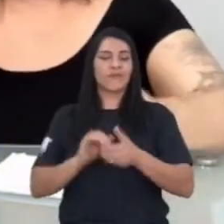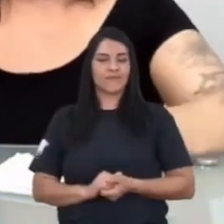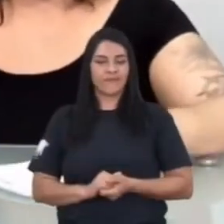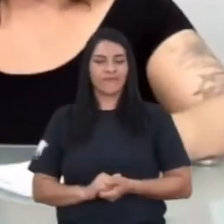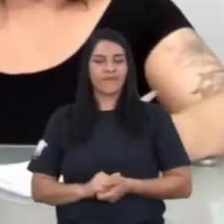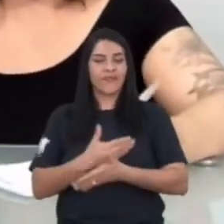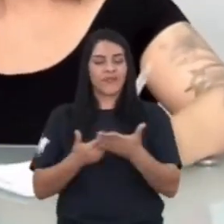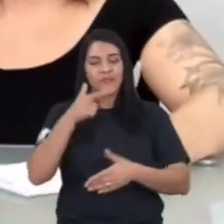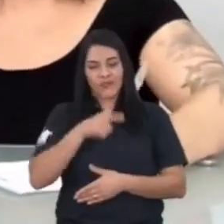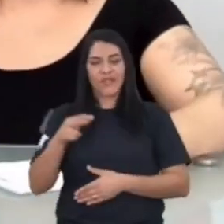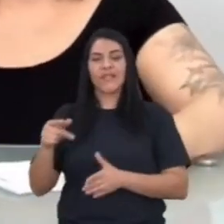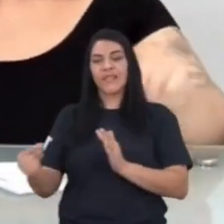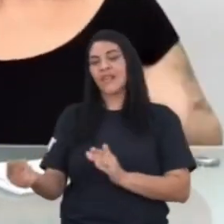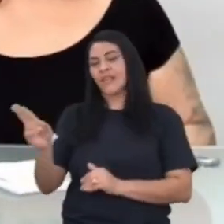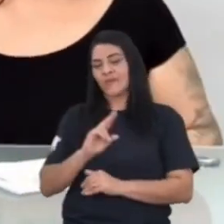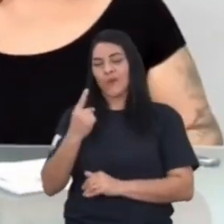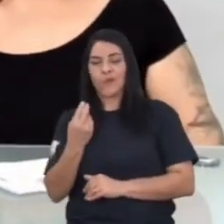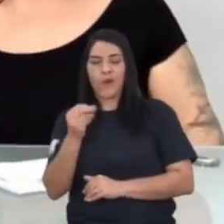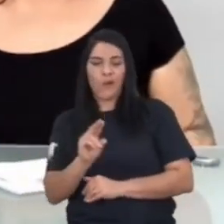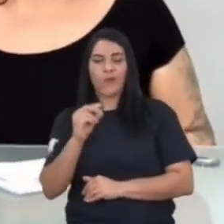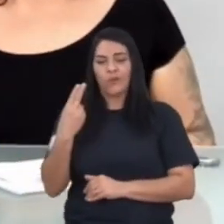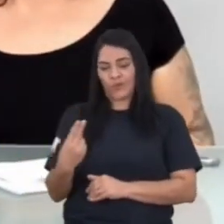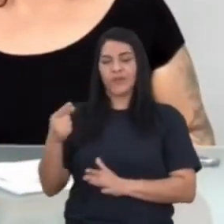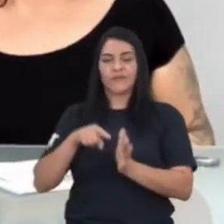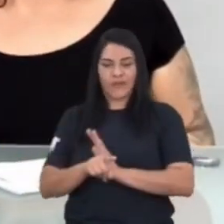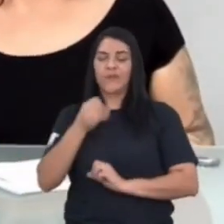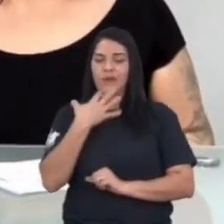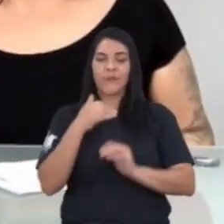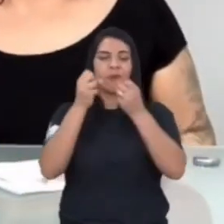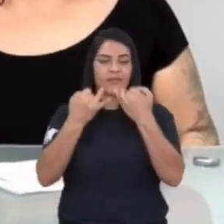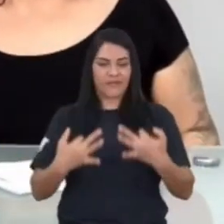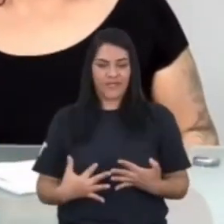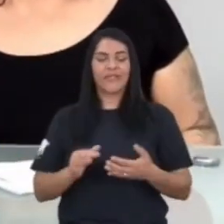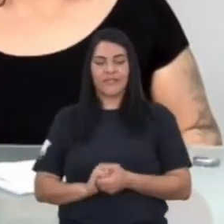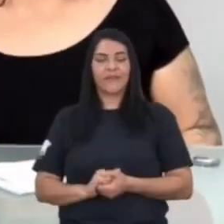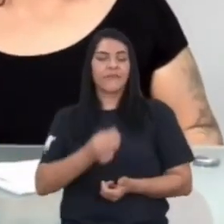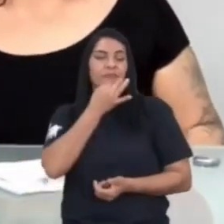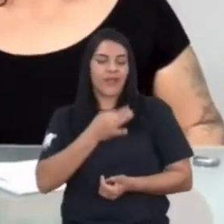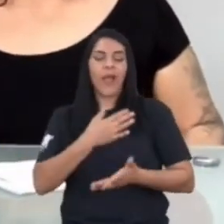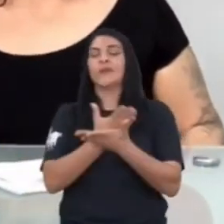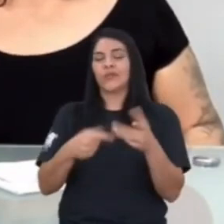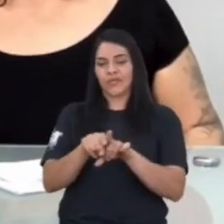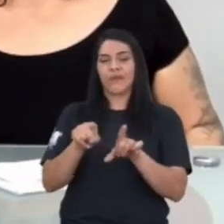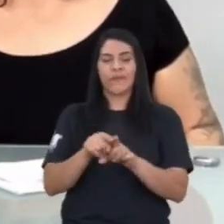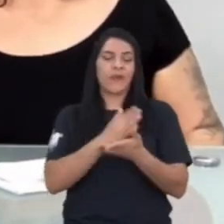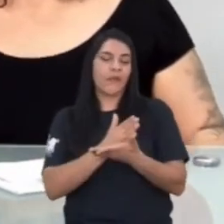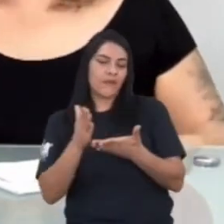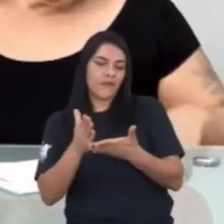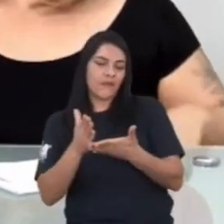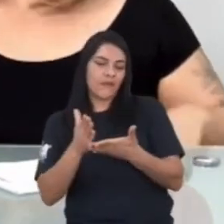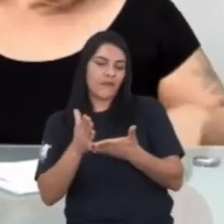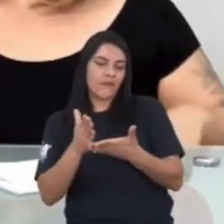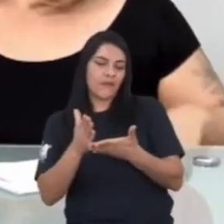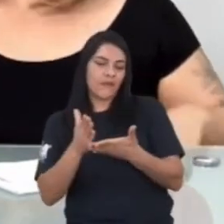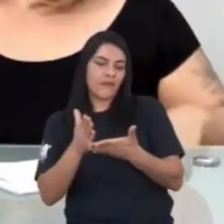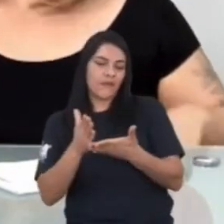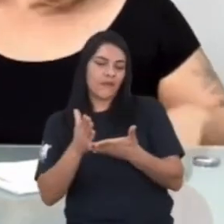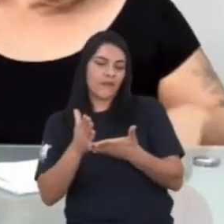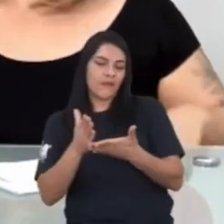a gente consegue responder uma ou duas questões aqui, Helena. Legal. Foi muito boa a exposição, Helena. Eu acho que a gente atende um pouquinho, ou parte, né, da solicitação da rede,